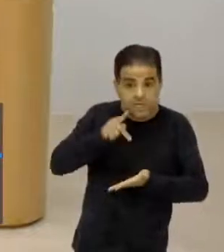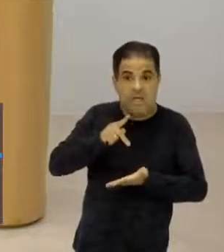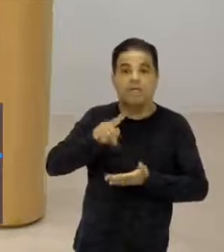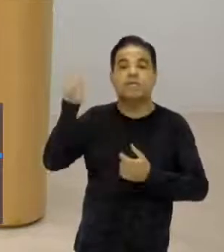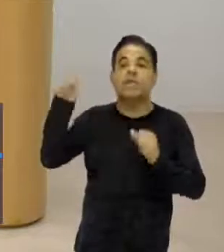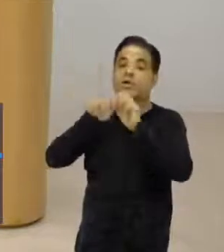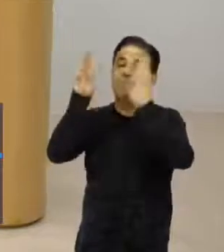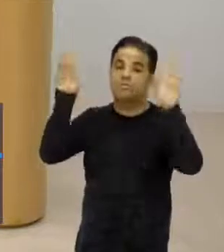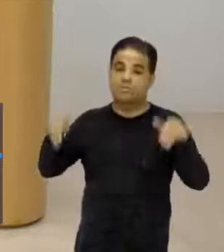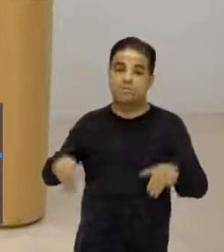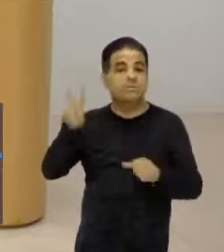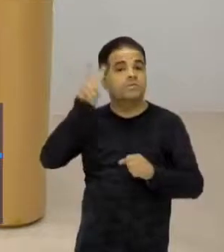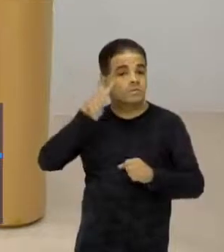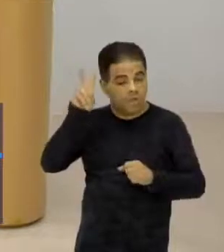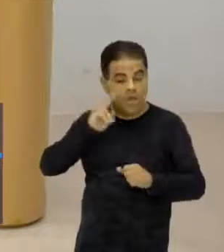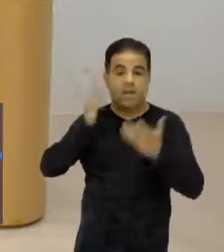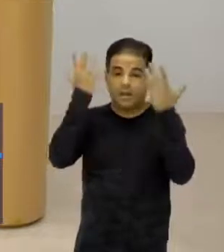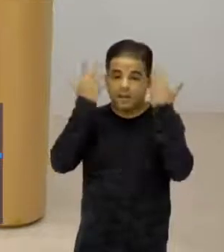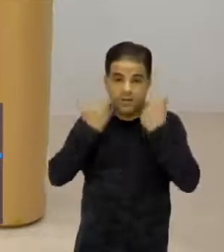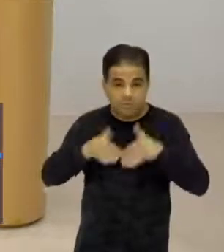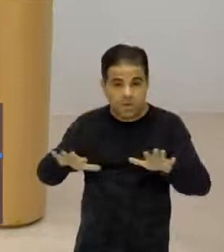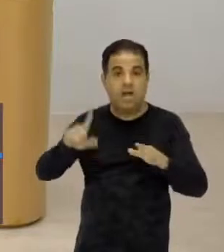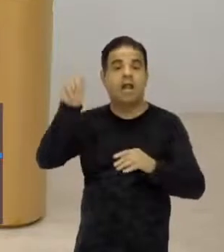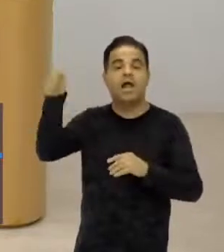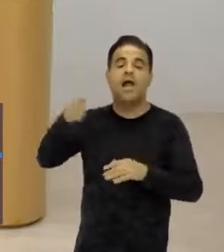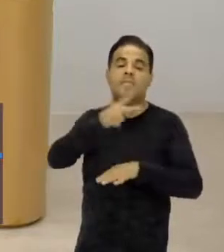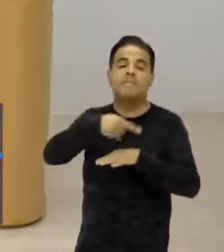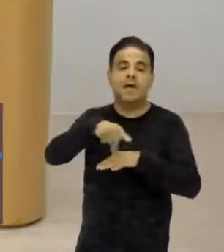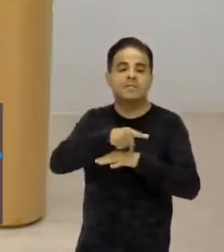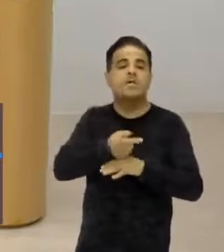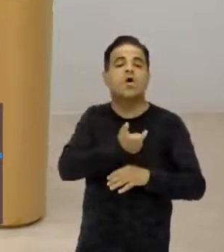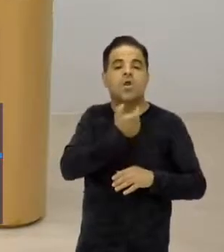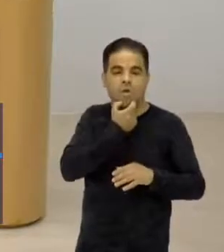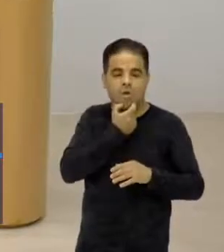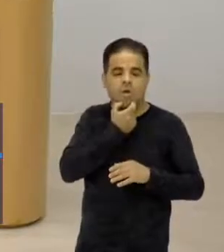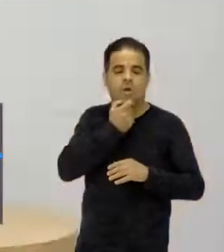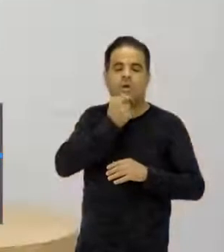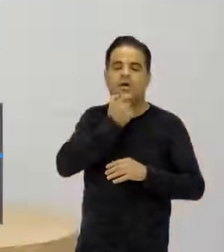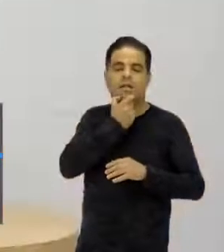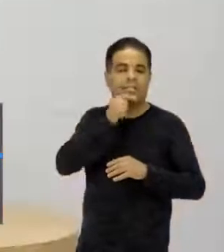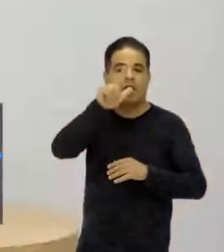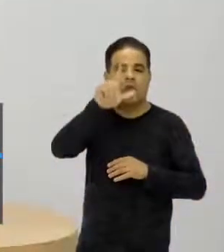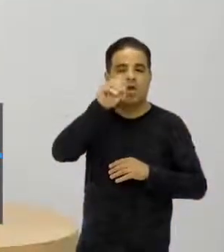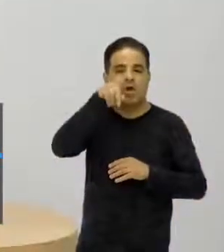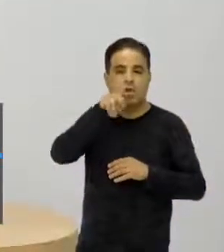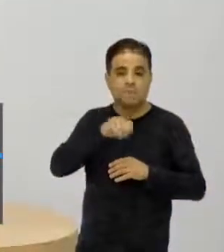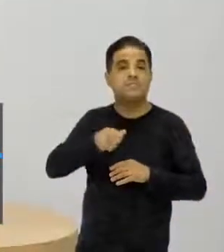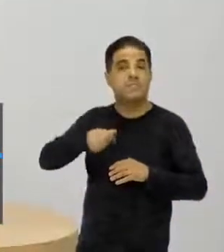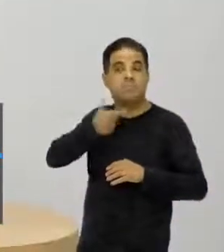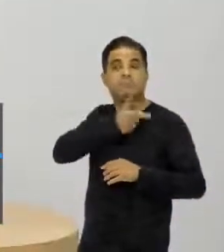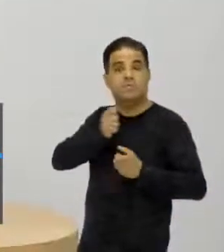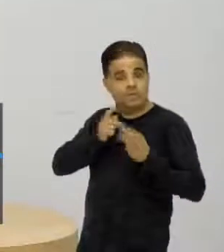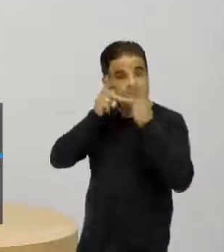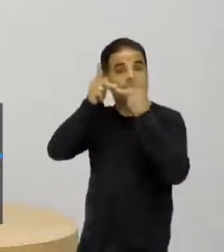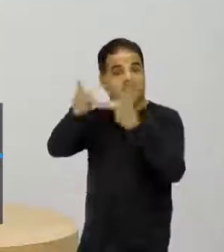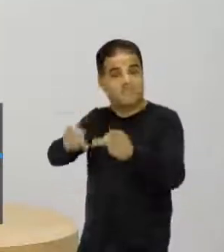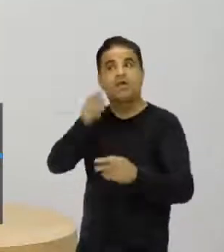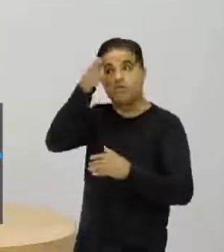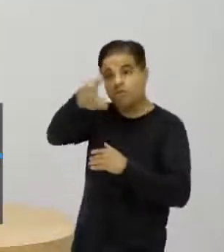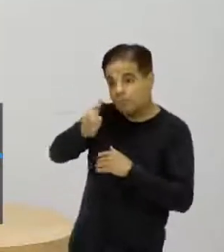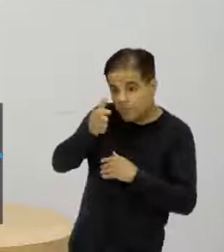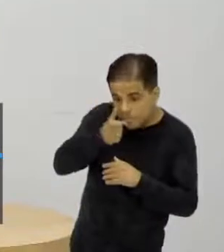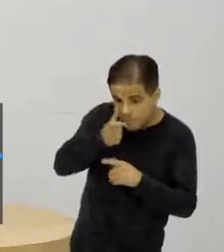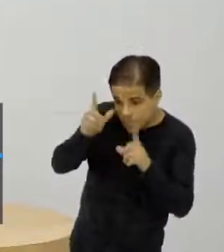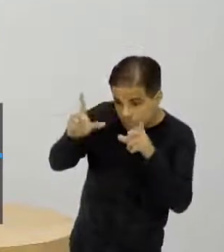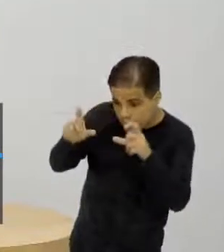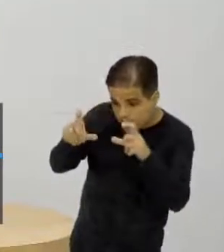no Museu de História Natural, lá em Londres. Olha. Que eu consegui visitar. Tirei foto do